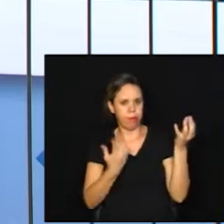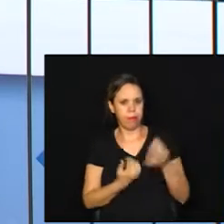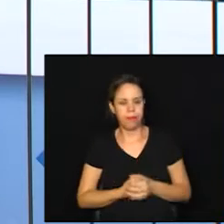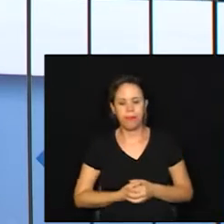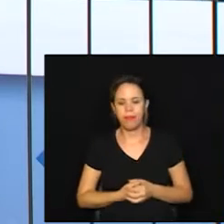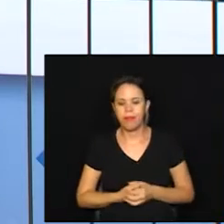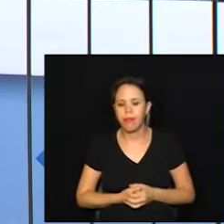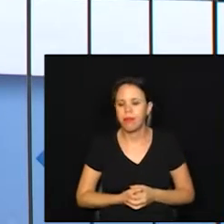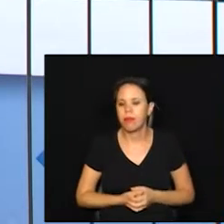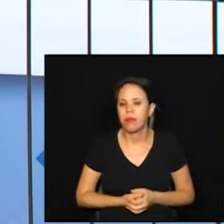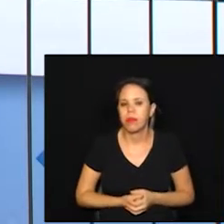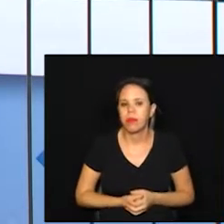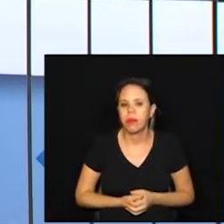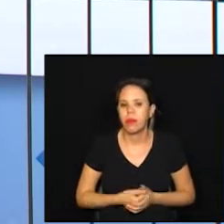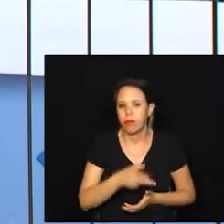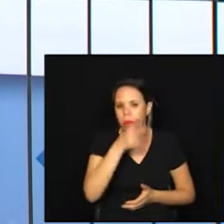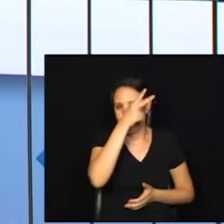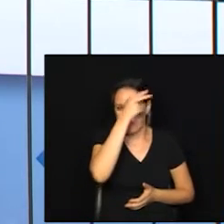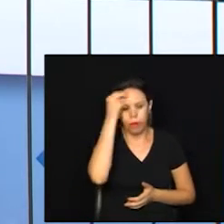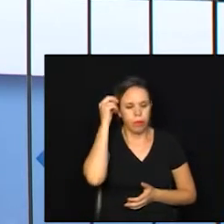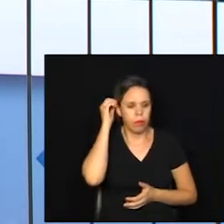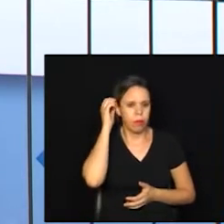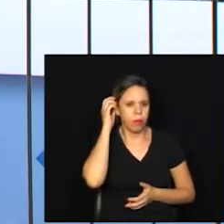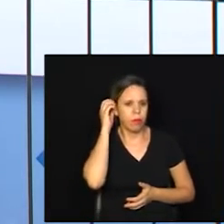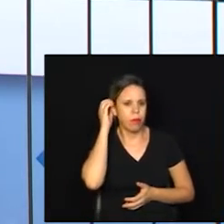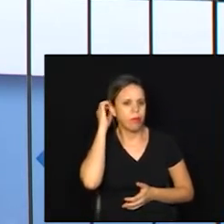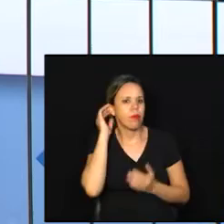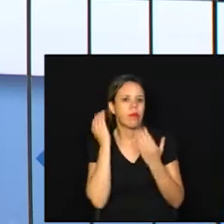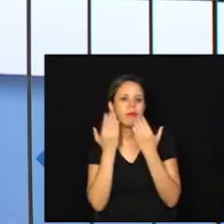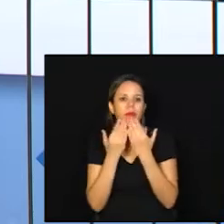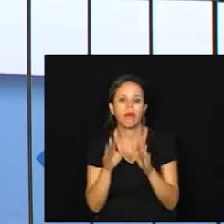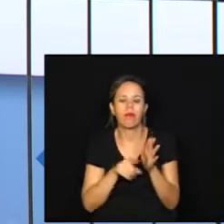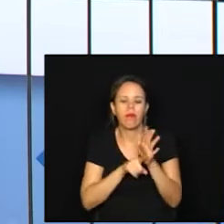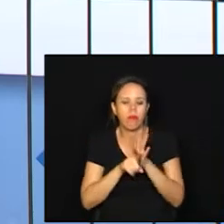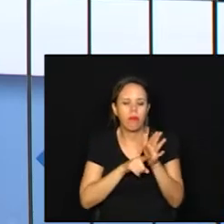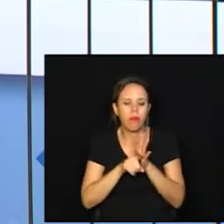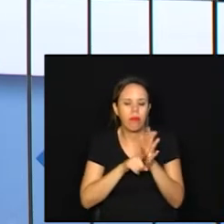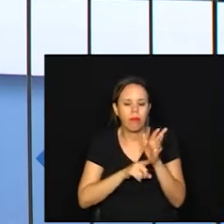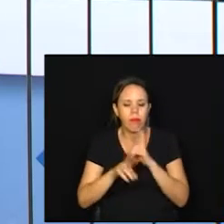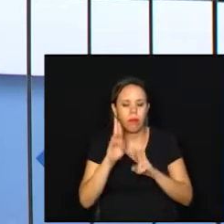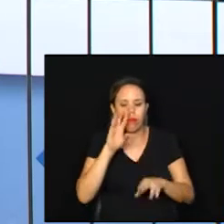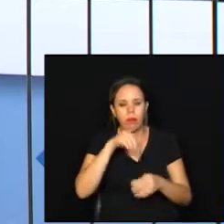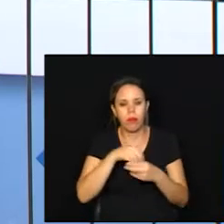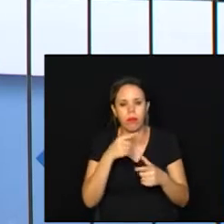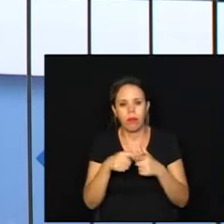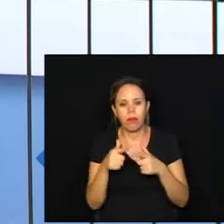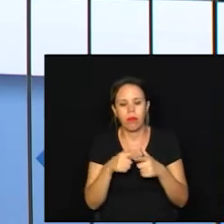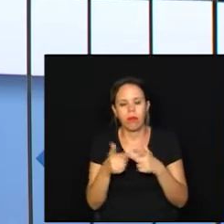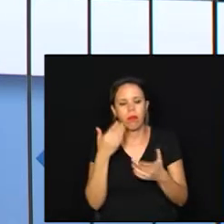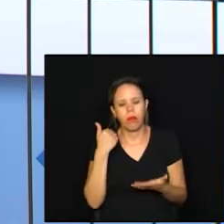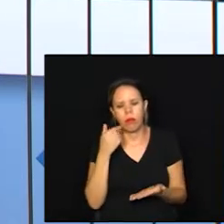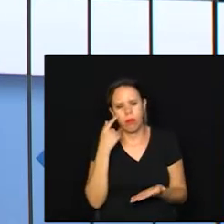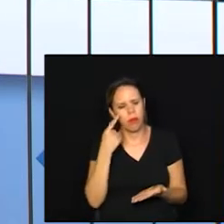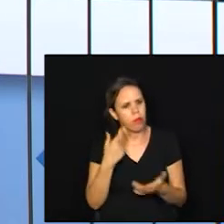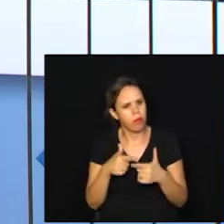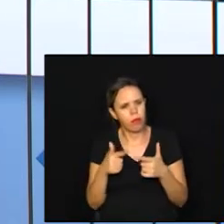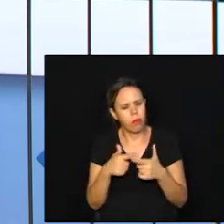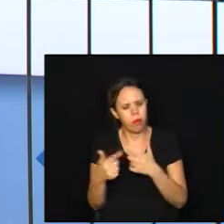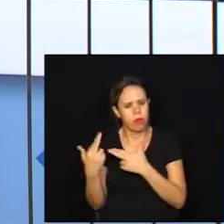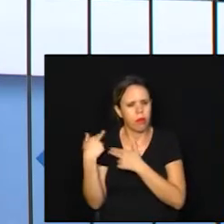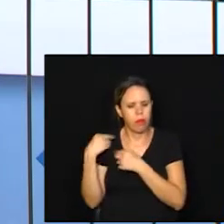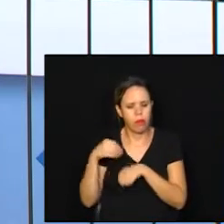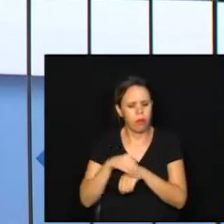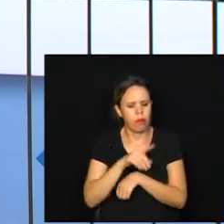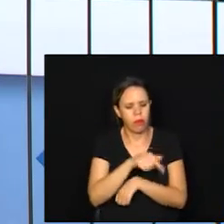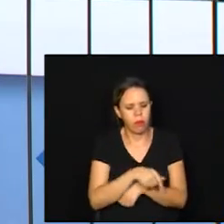E, mediante isso, o prefeito determinou a abertura de uma investigação interna para apurar eventuais